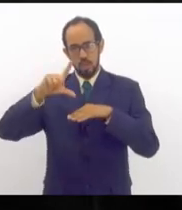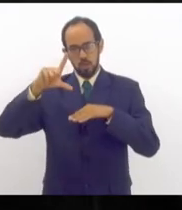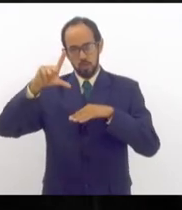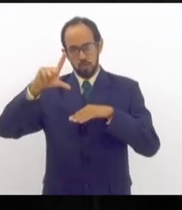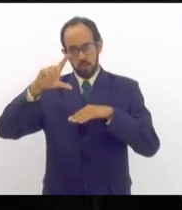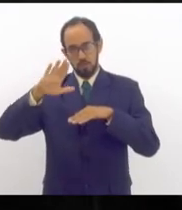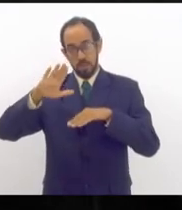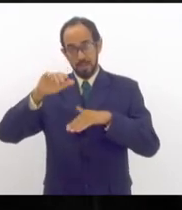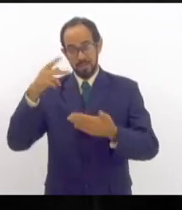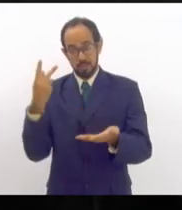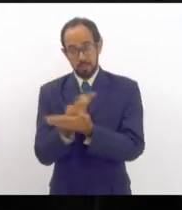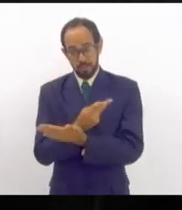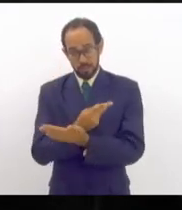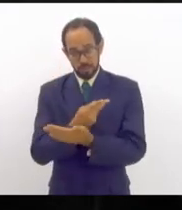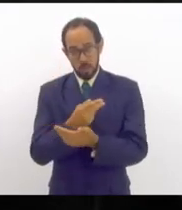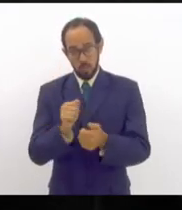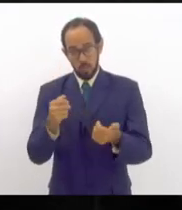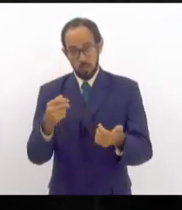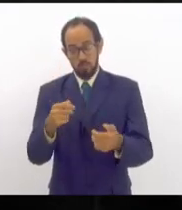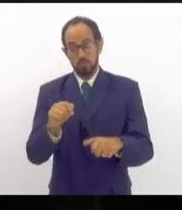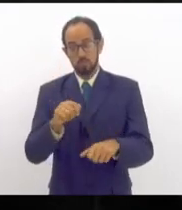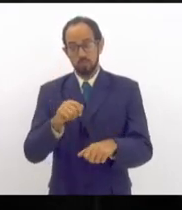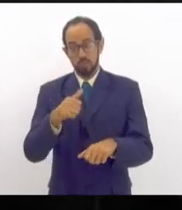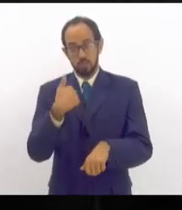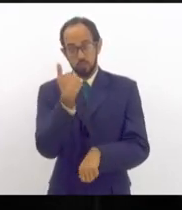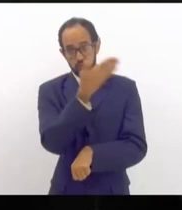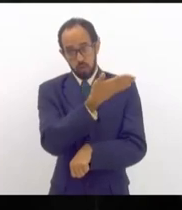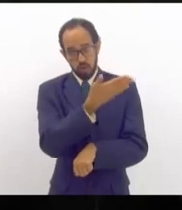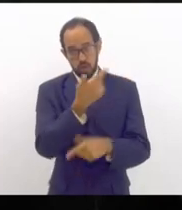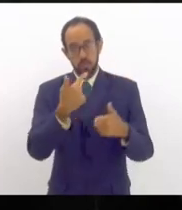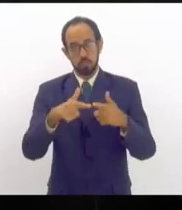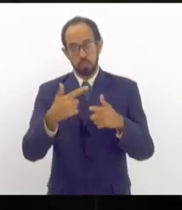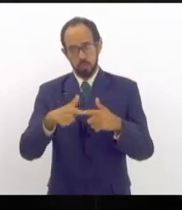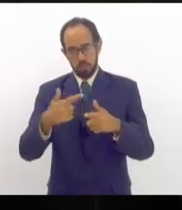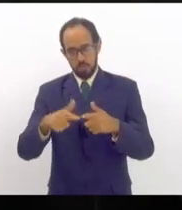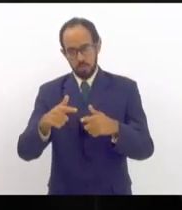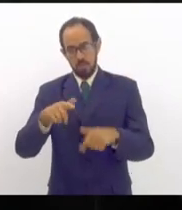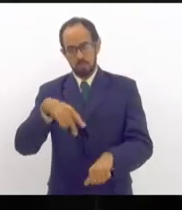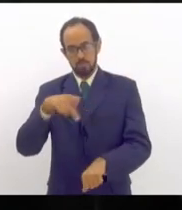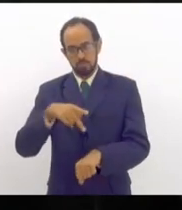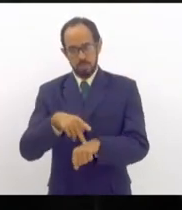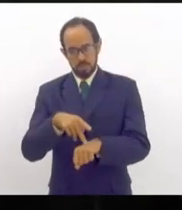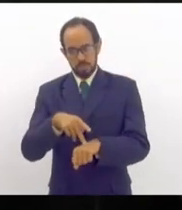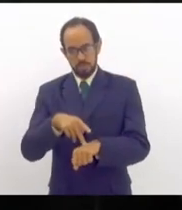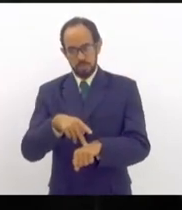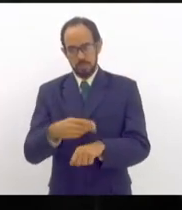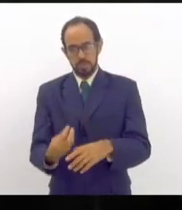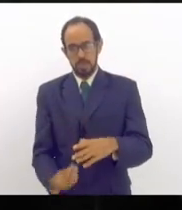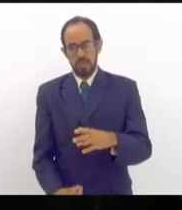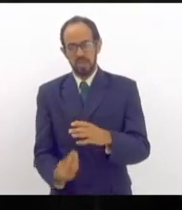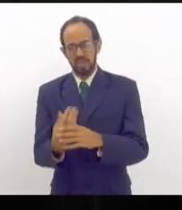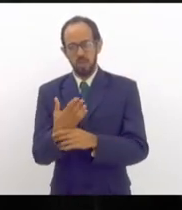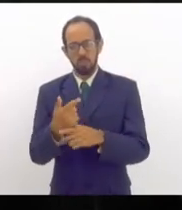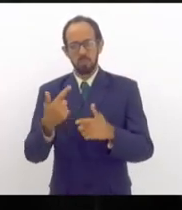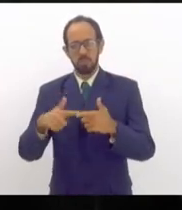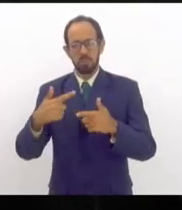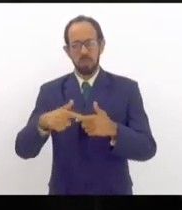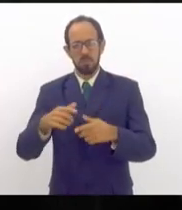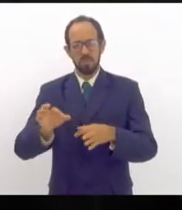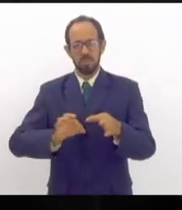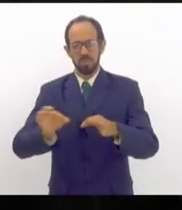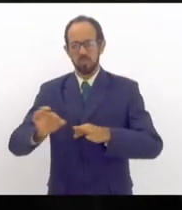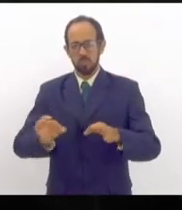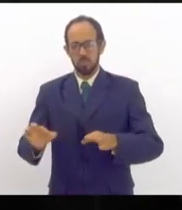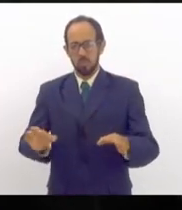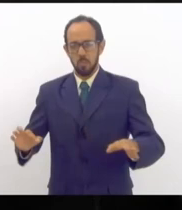internacional à época que abalou muito o câmbio no mundo que